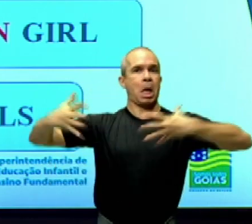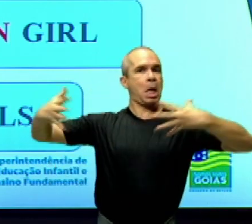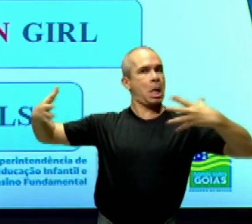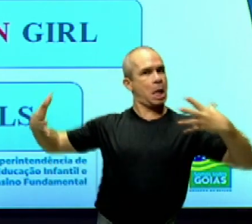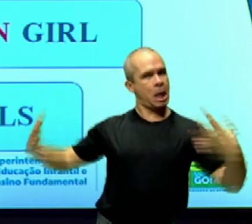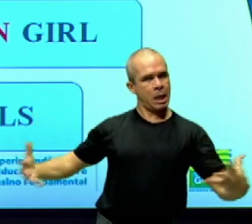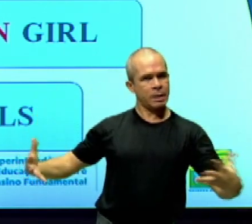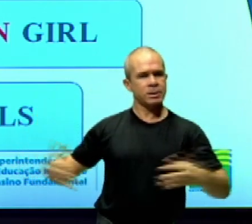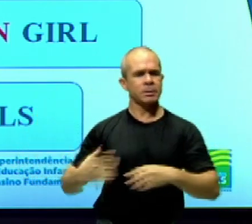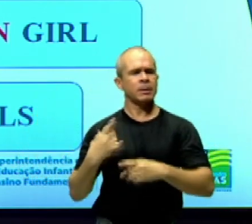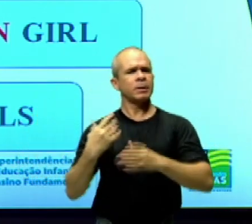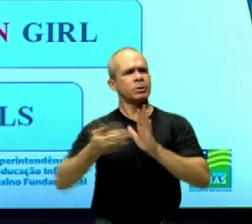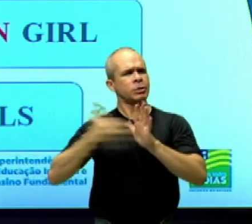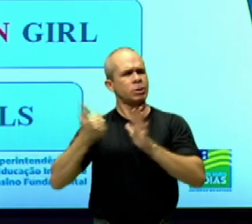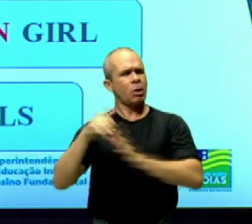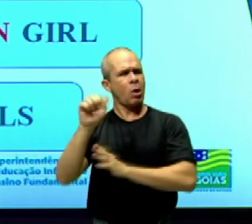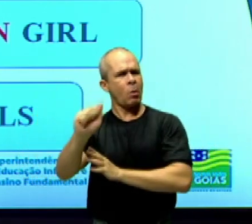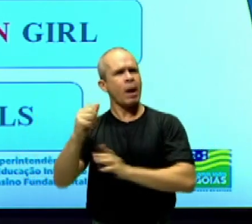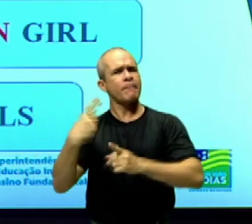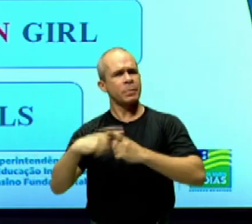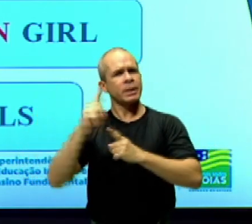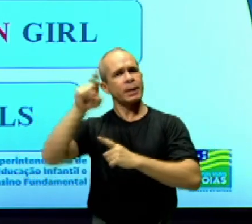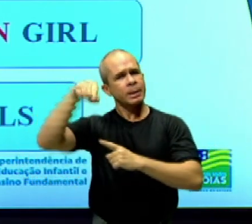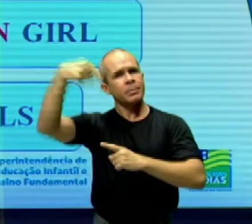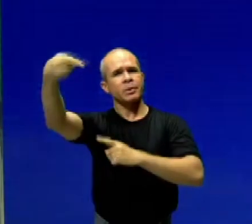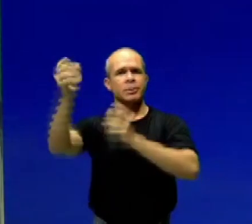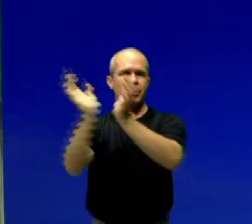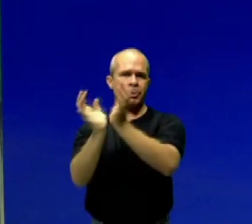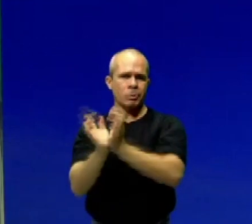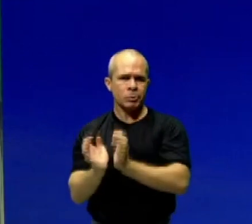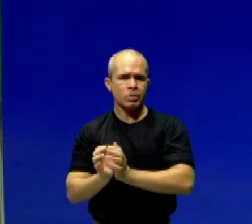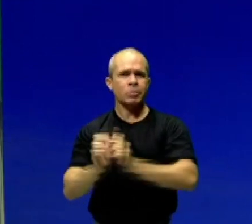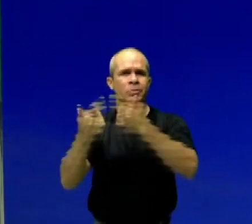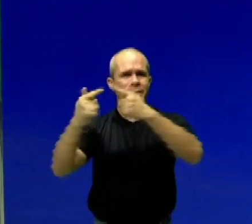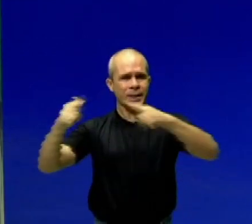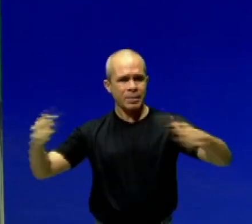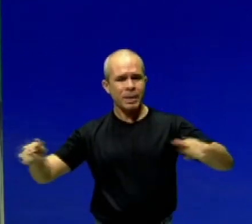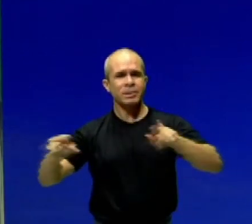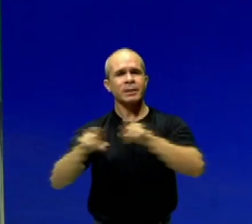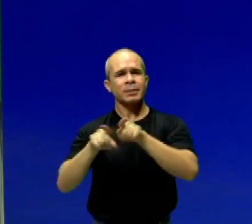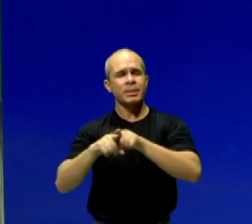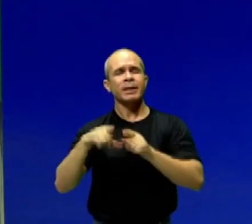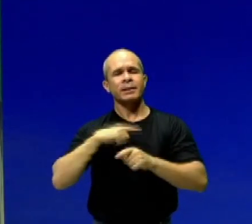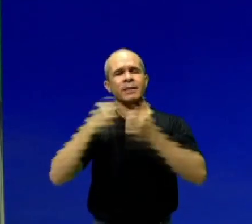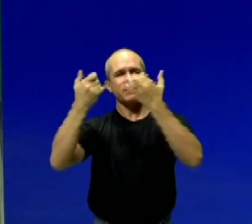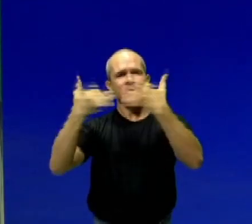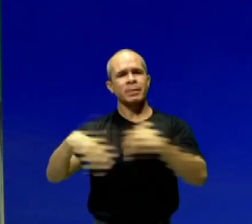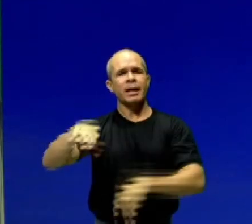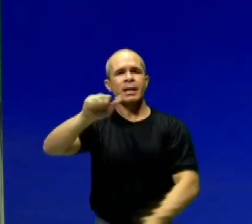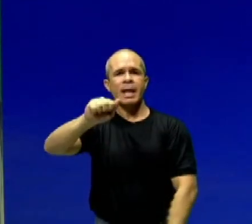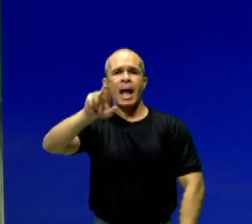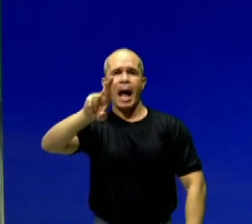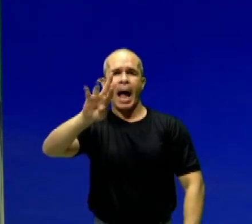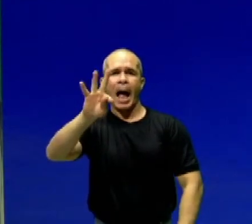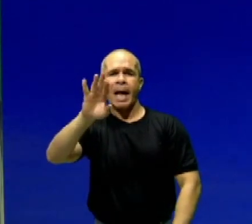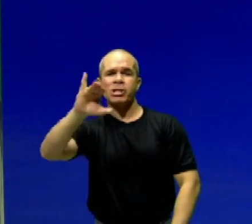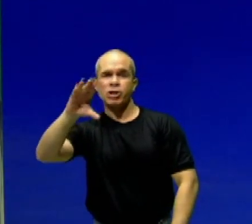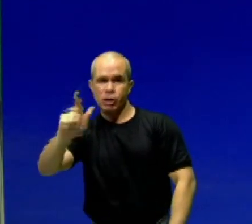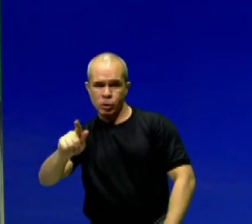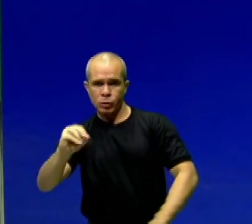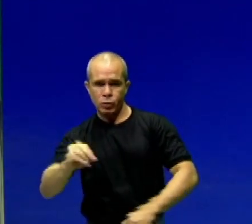assim, mas por que que tirou o A? Bom, essa é outra classe gramatical que nós vamos estudar, que é o article, que é o artigo. E aí nós veremos que os